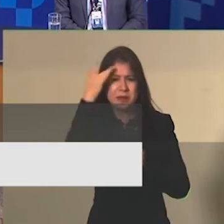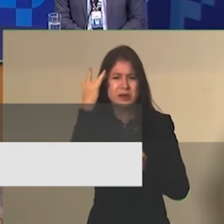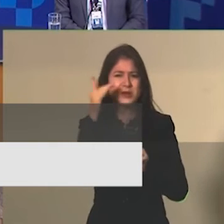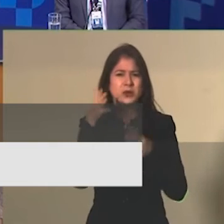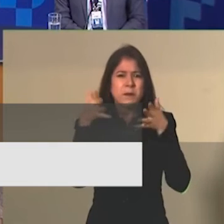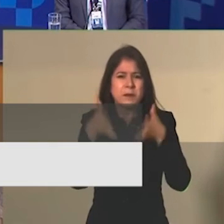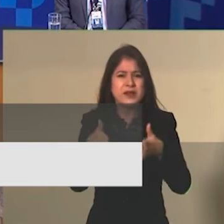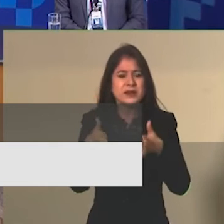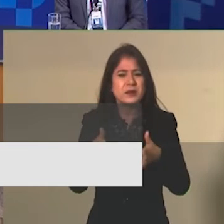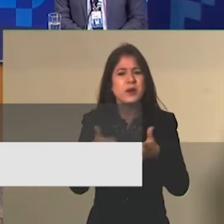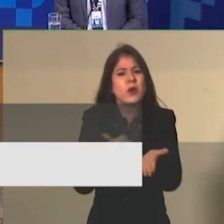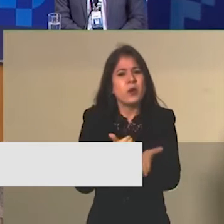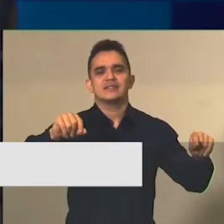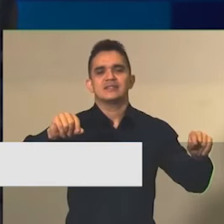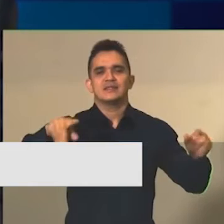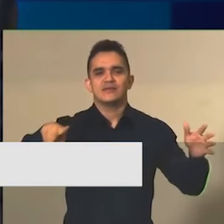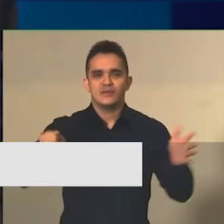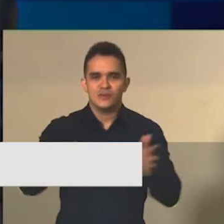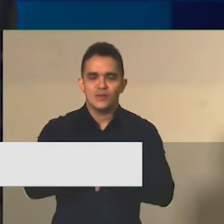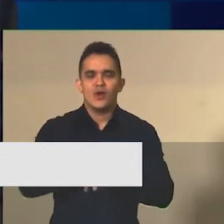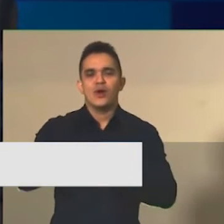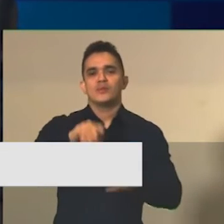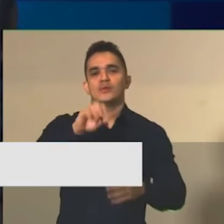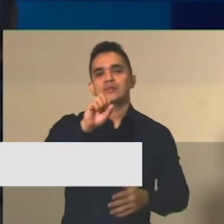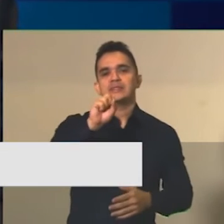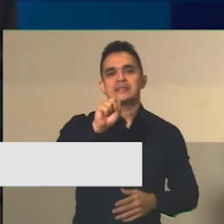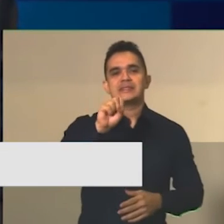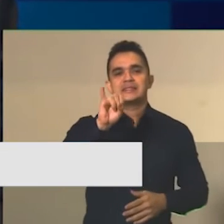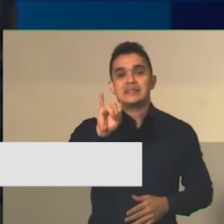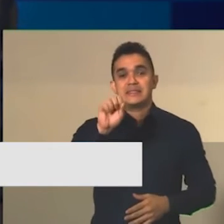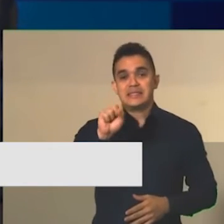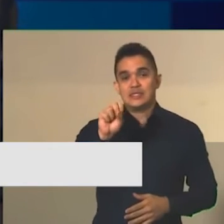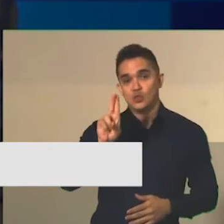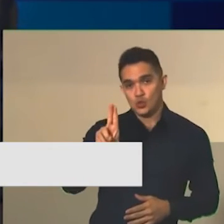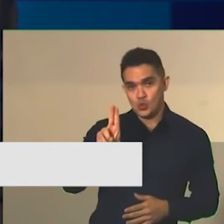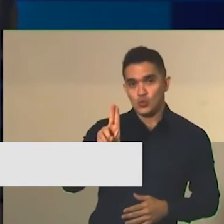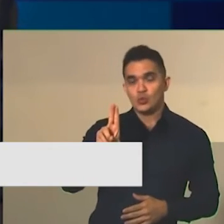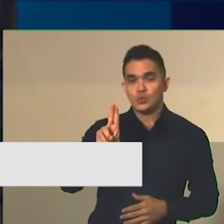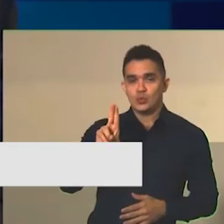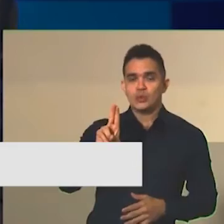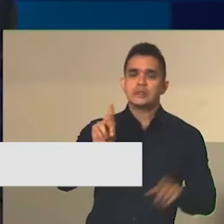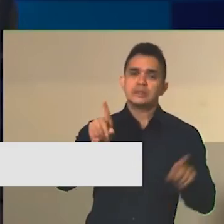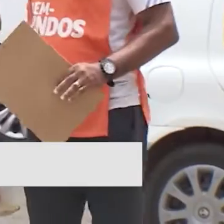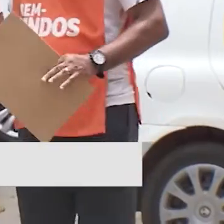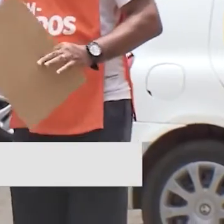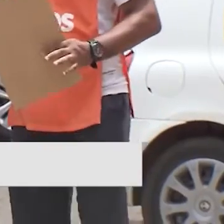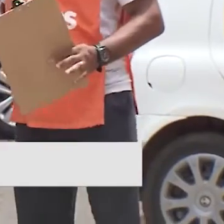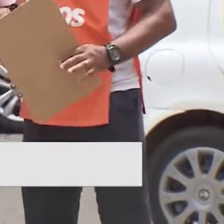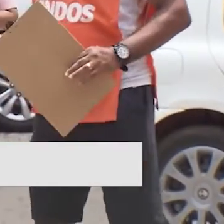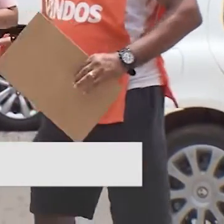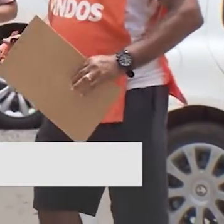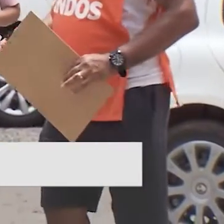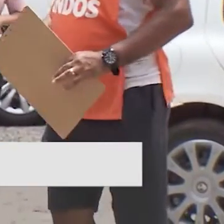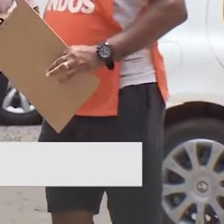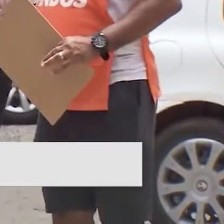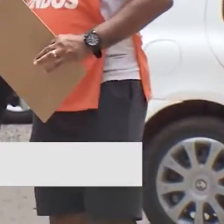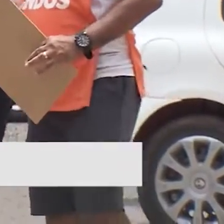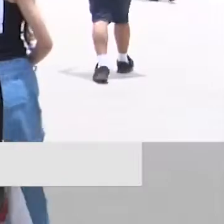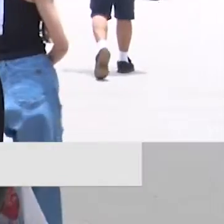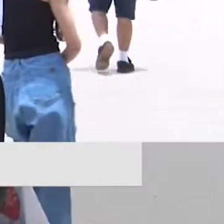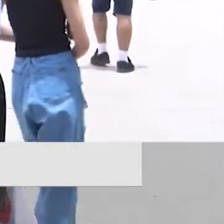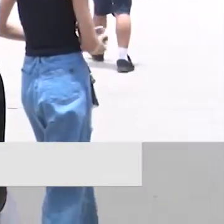Enem informou que irá divulgar nesta quarta dia 23 o gabarito oficial do exame e o caderno de questões